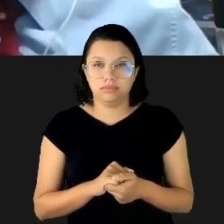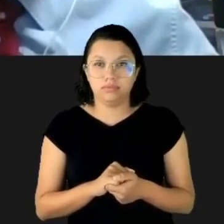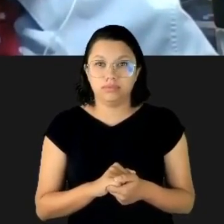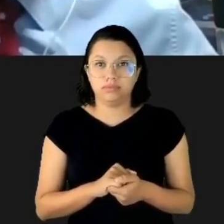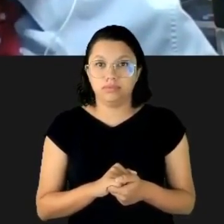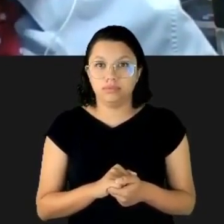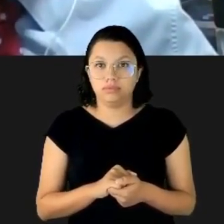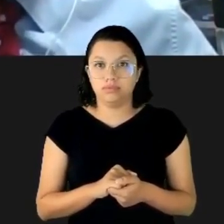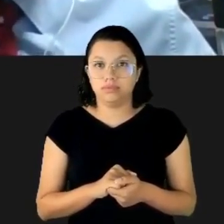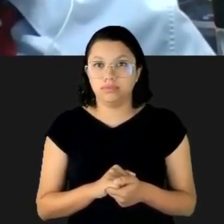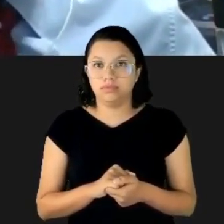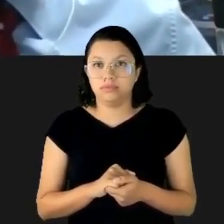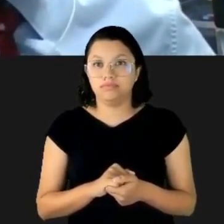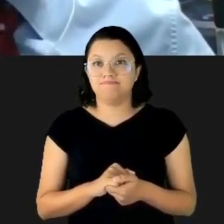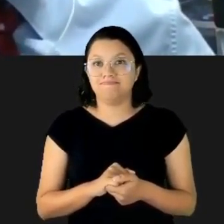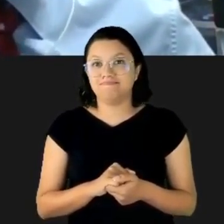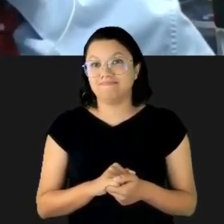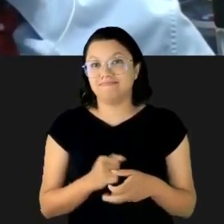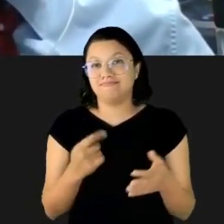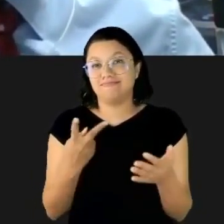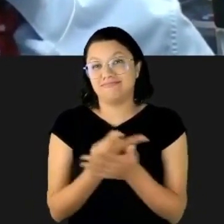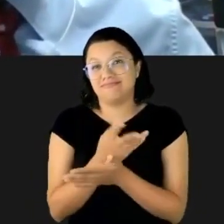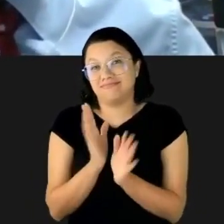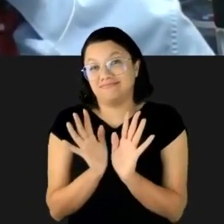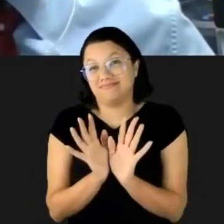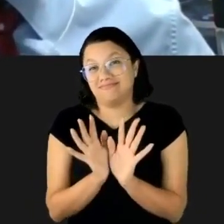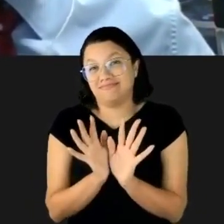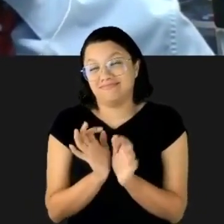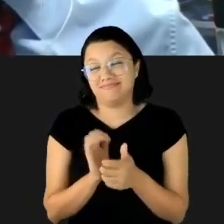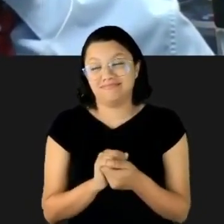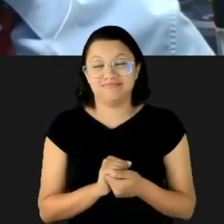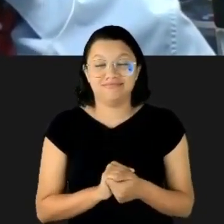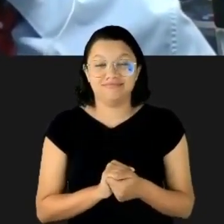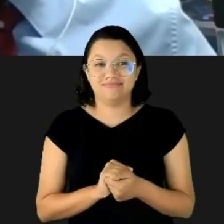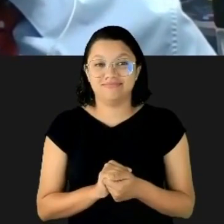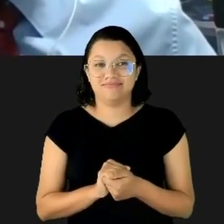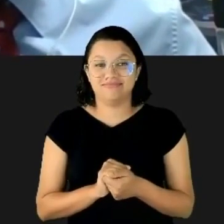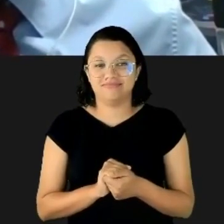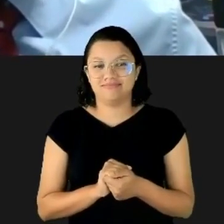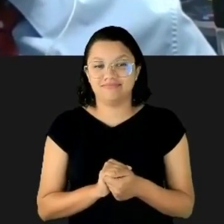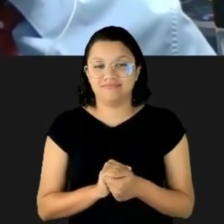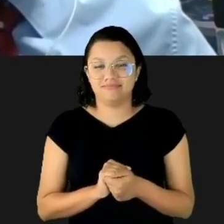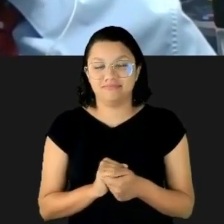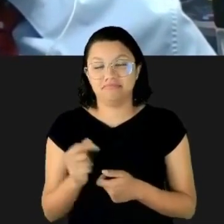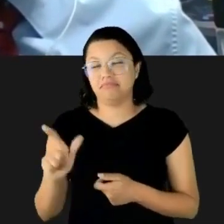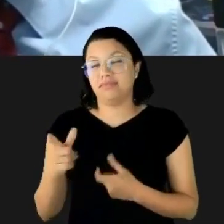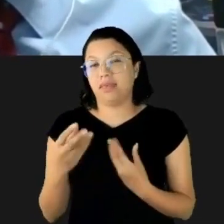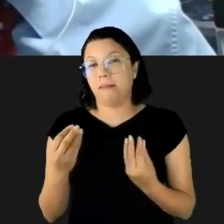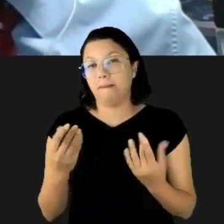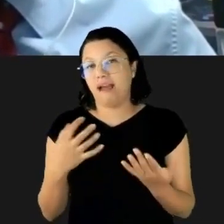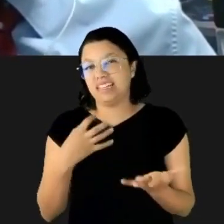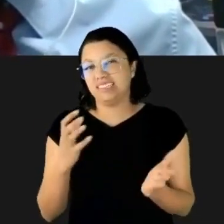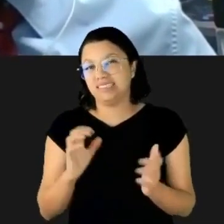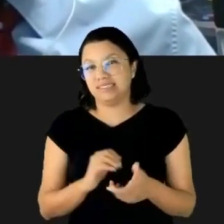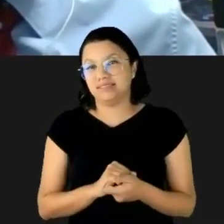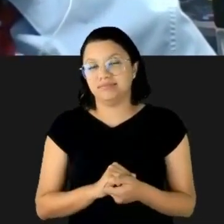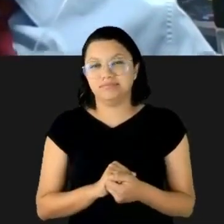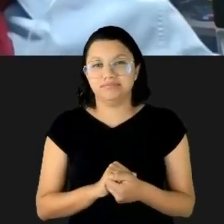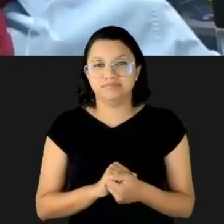dente de percurso acontece isso não tem muito jeito